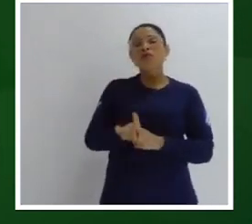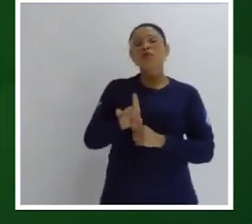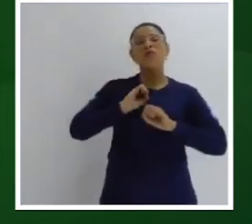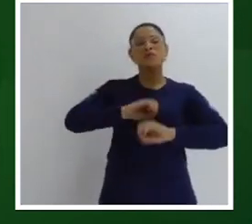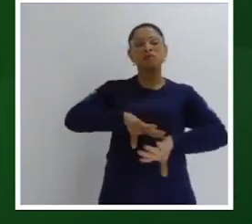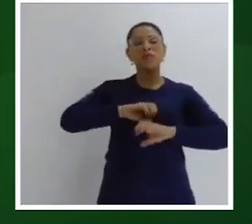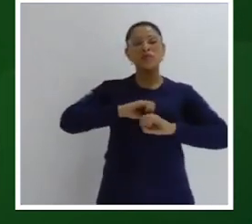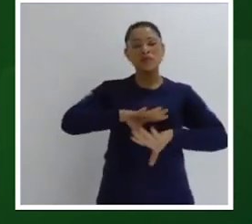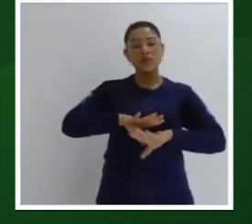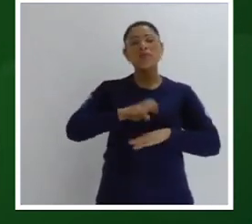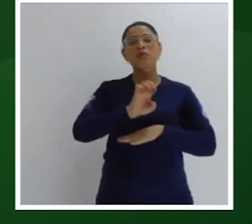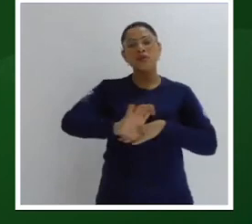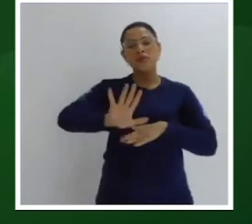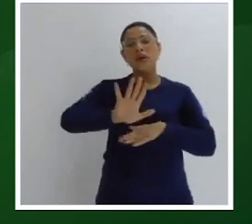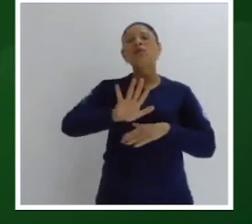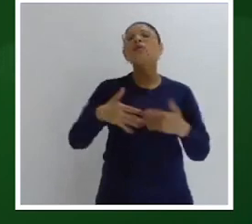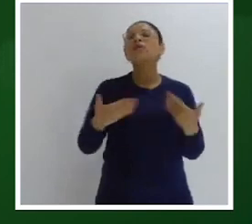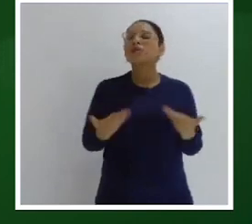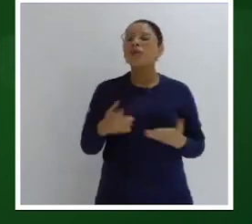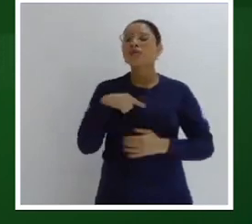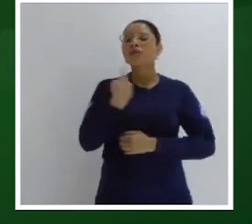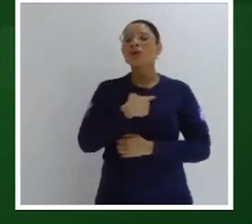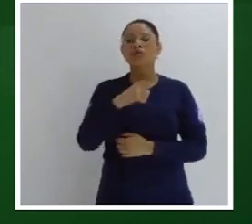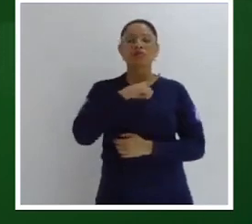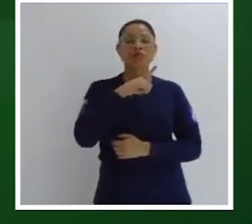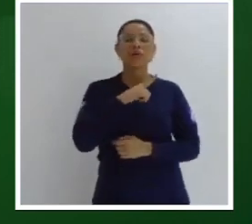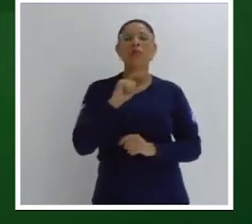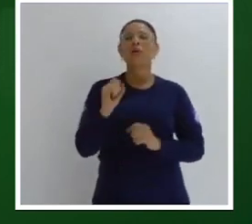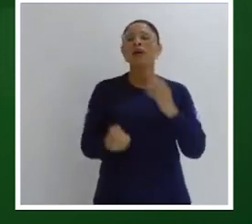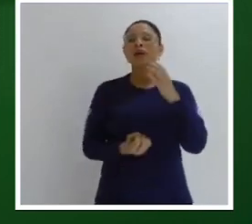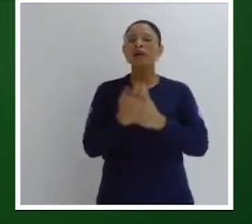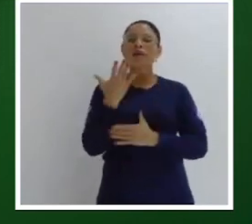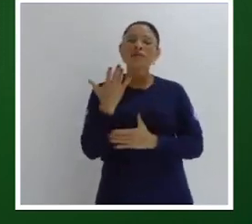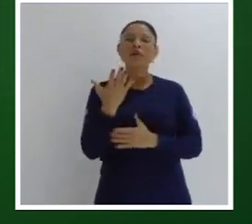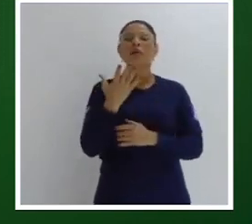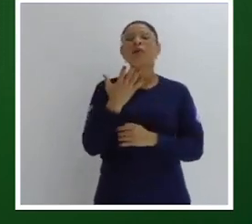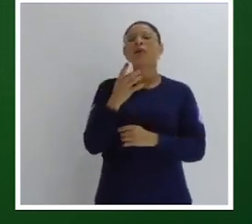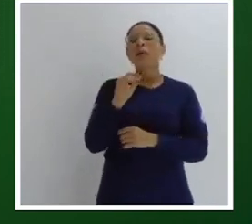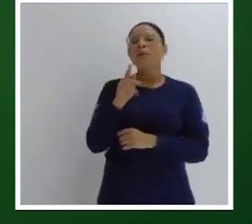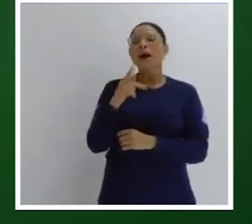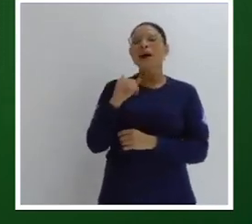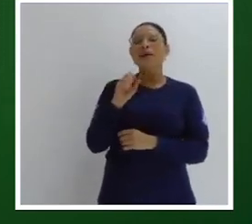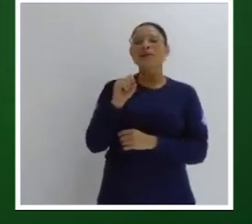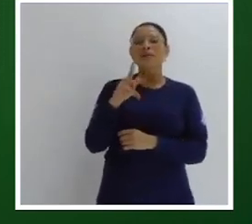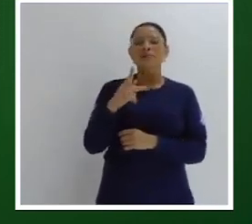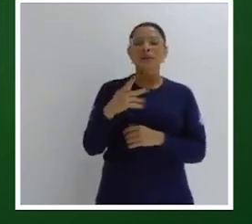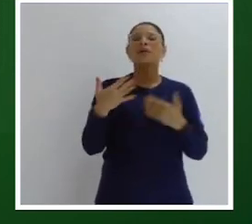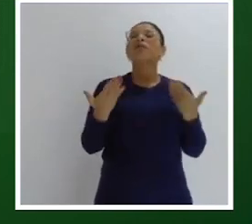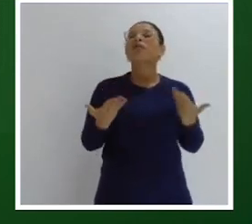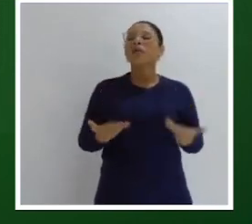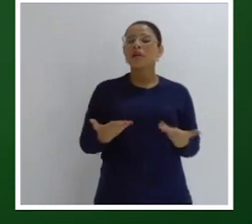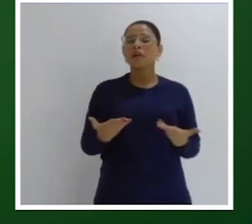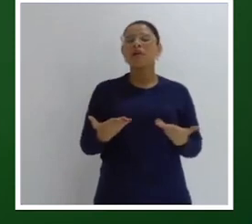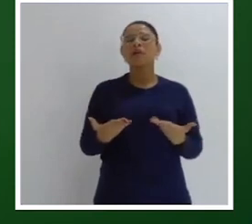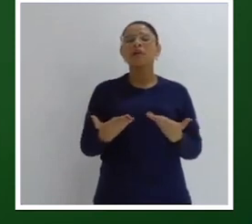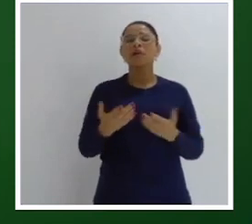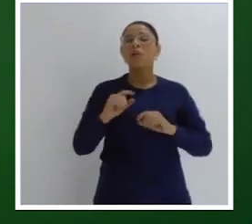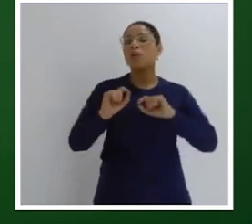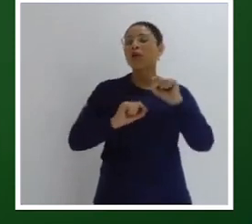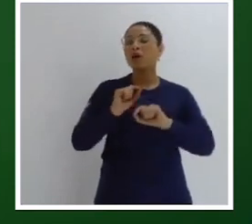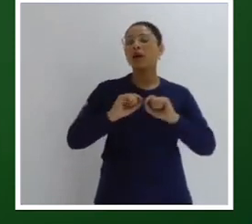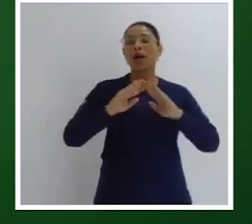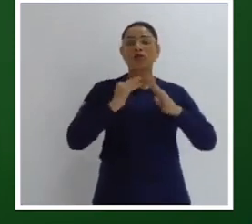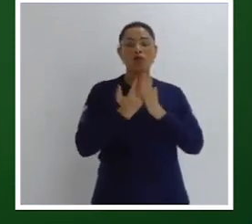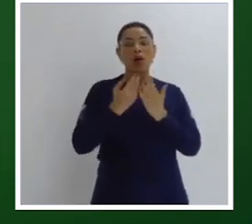ensino estaduais né nós tivemos aí a criação do país que é para que as escolas